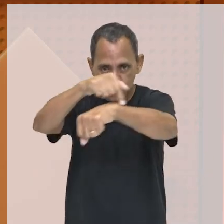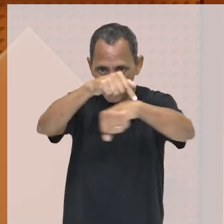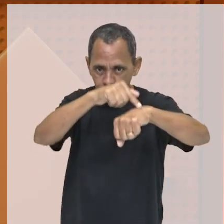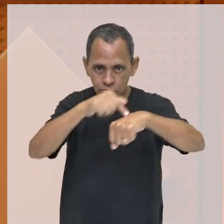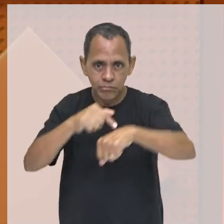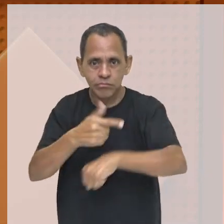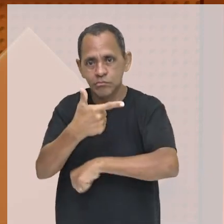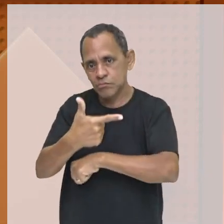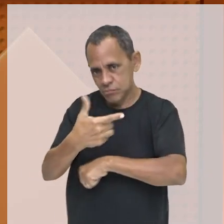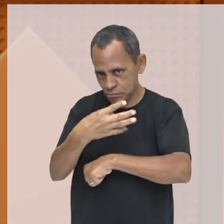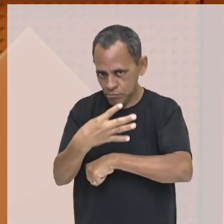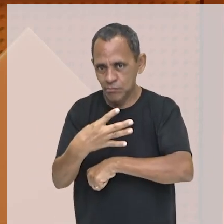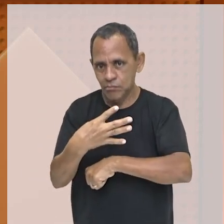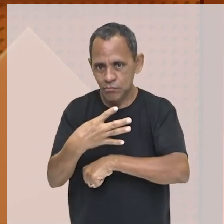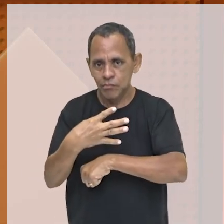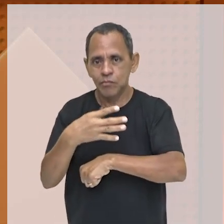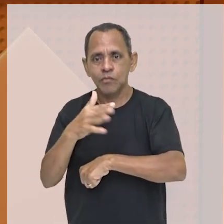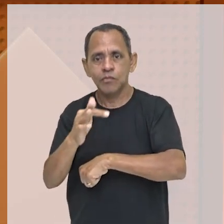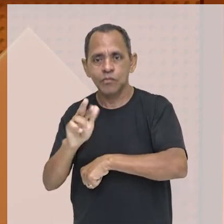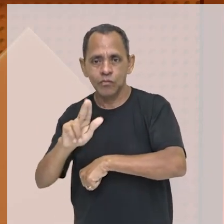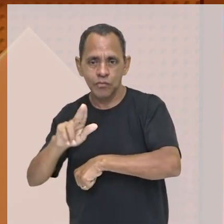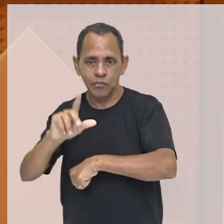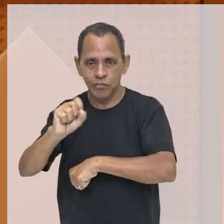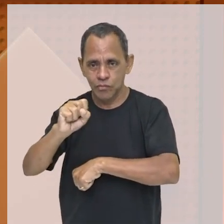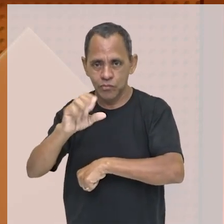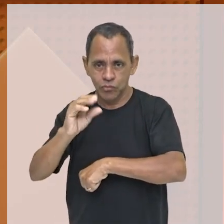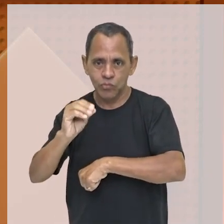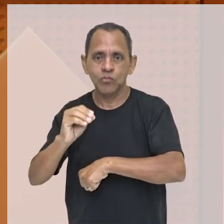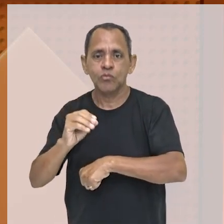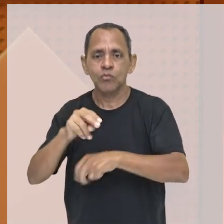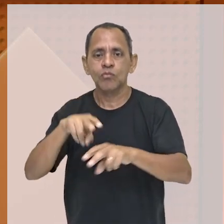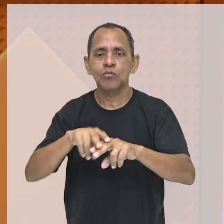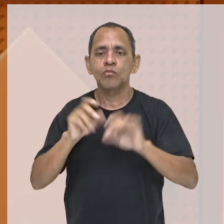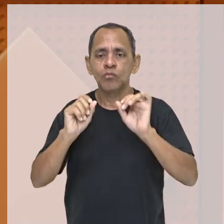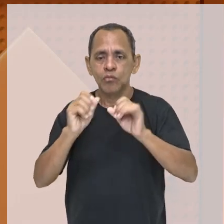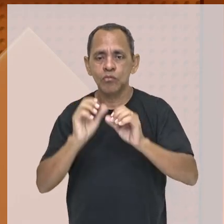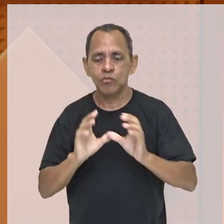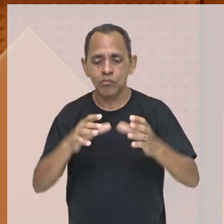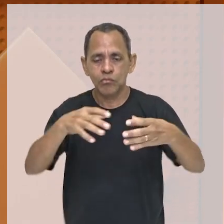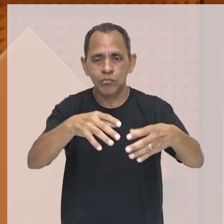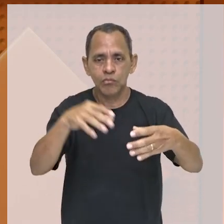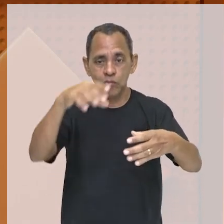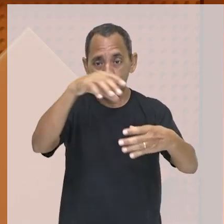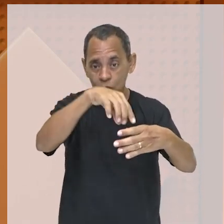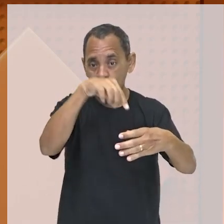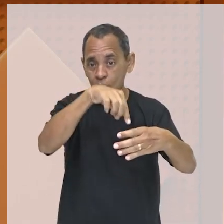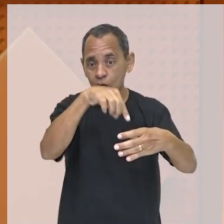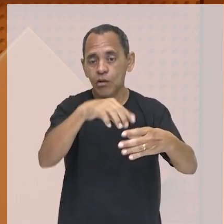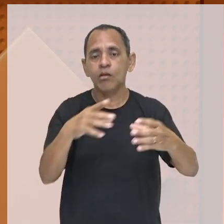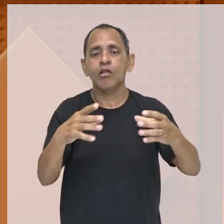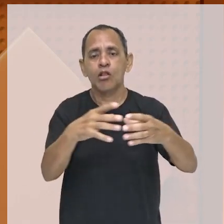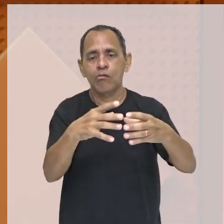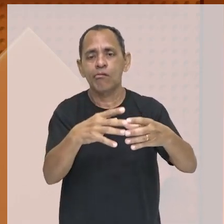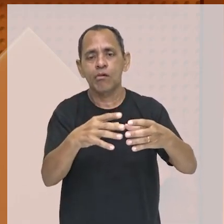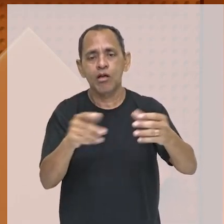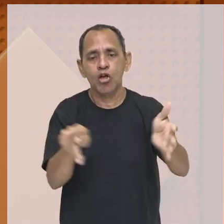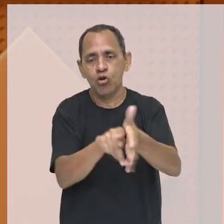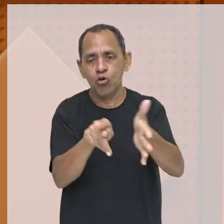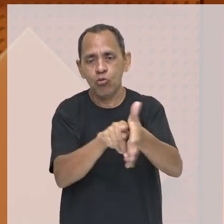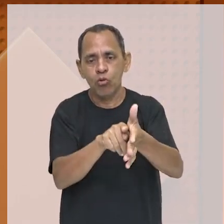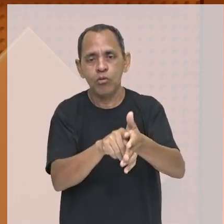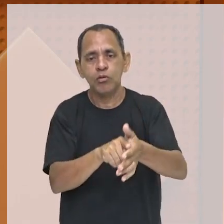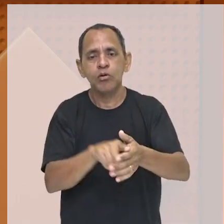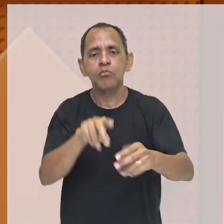num laboratório ali, num observatório, que eles instituíram ali o meridiano zero. E por isso que quando a gente observa